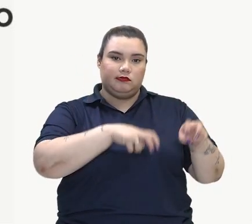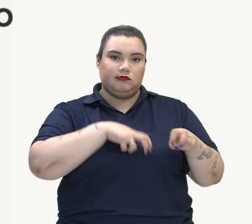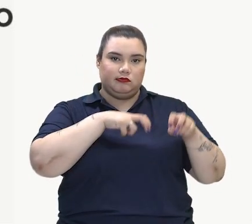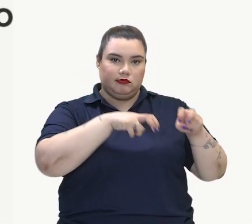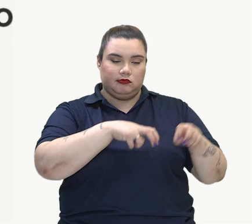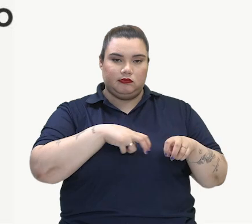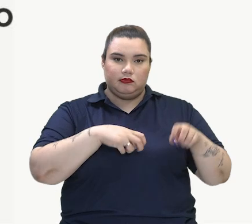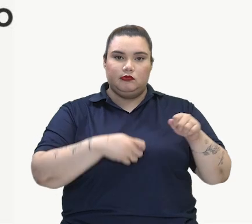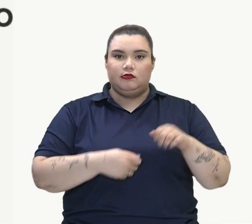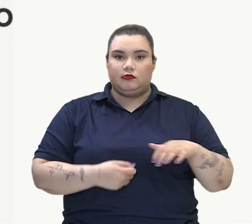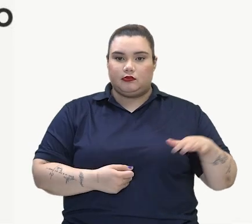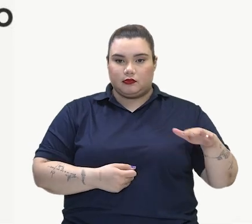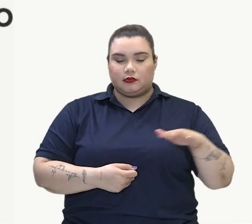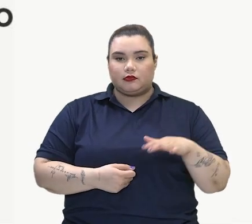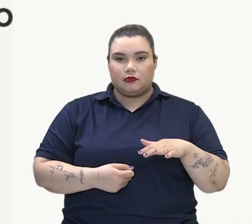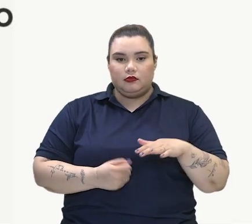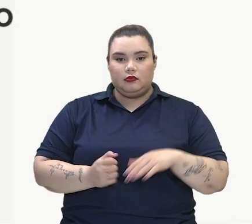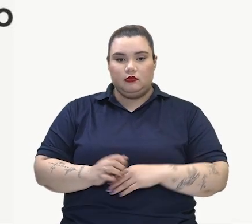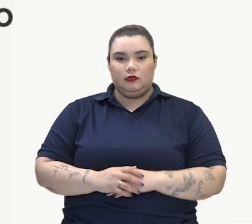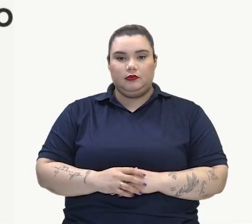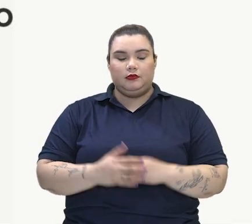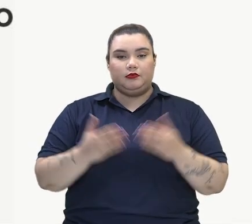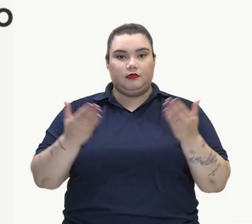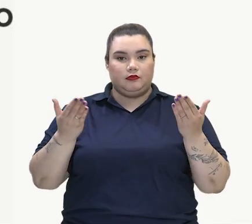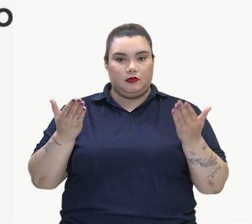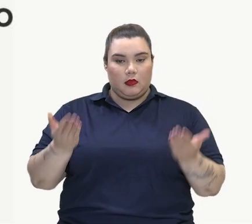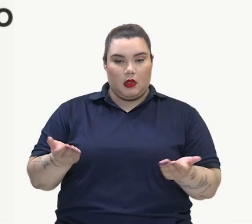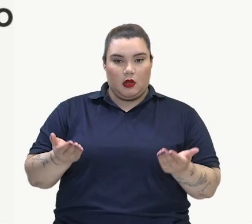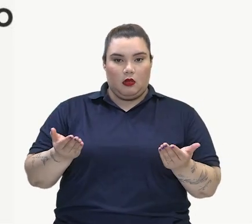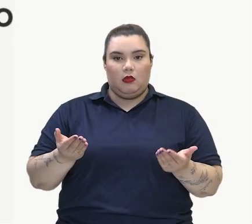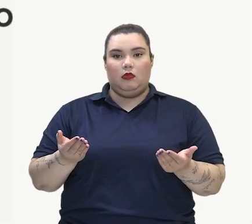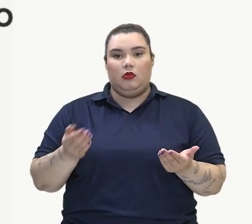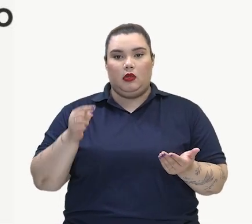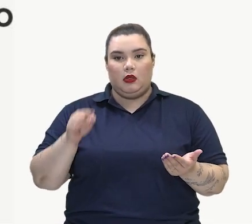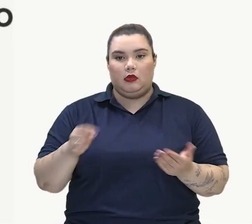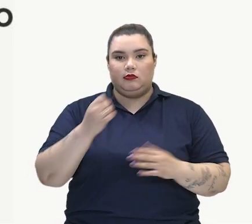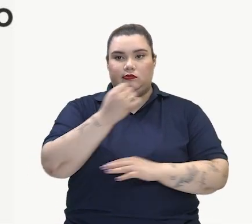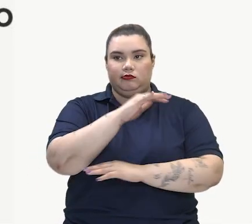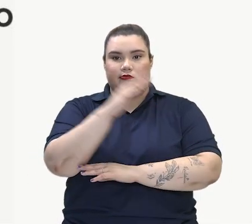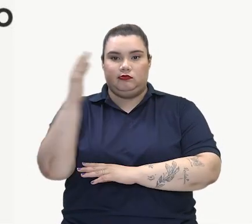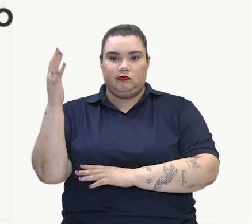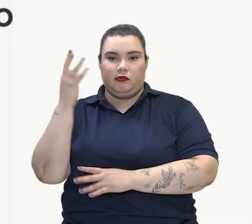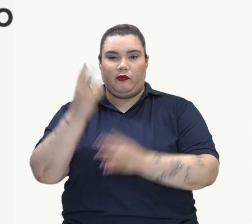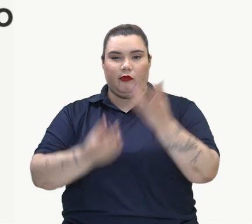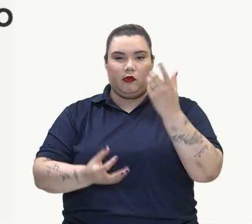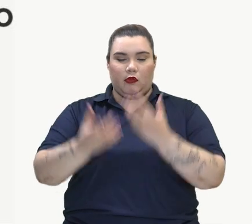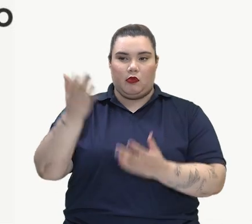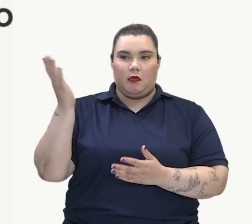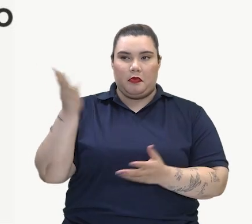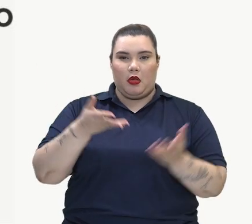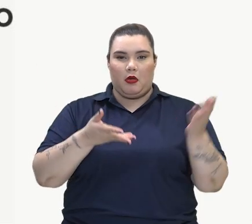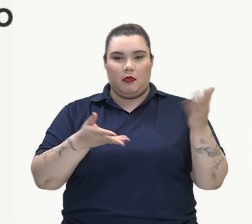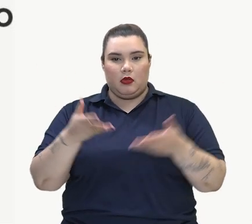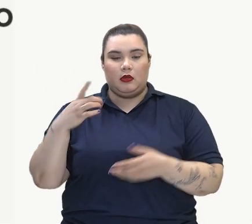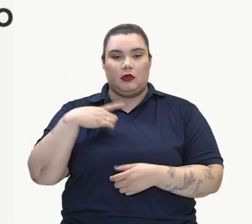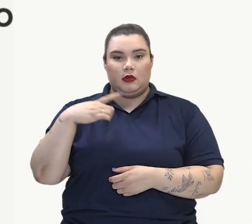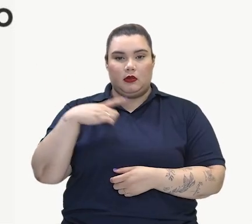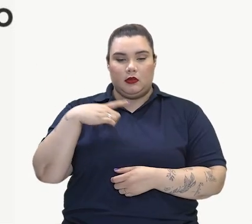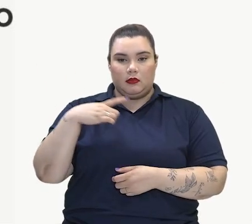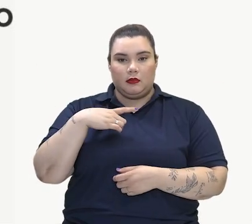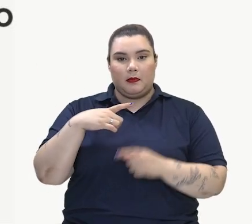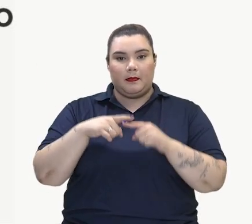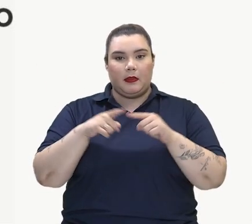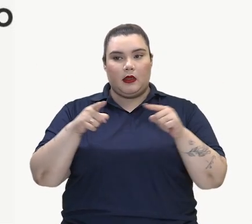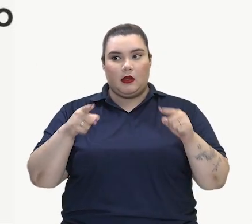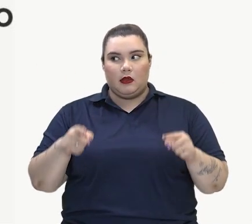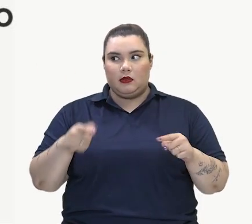então, explorada. Então, há sim esse desmatamento pela agricultura de subsistência, mas não é isso que causa